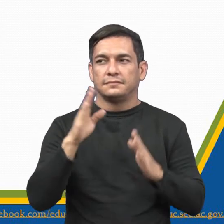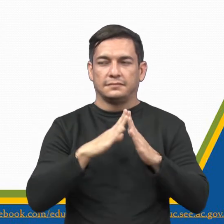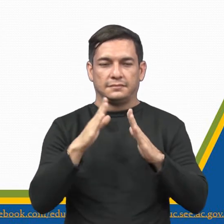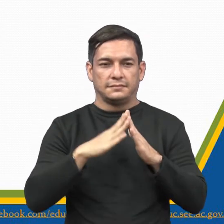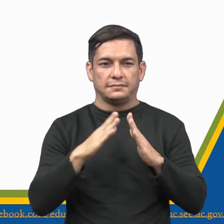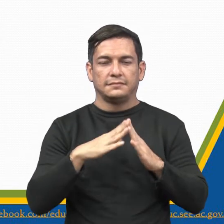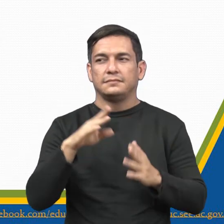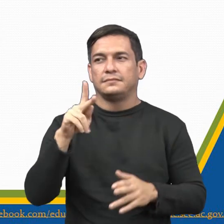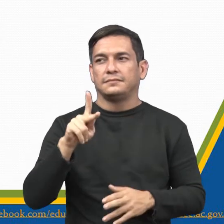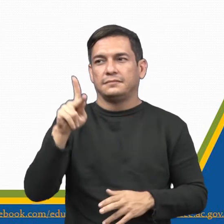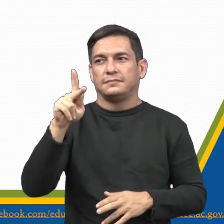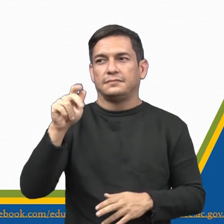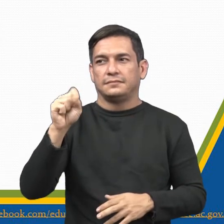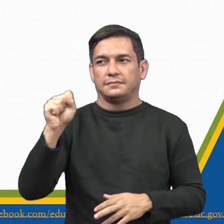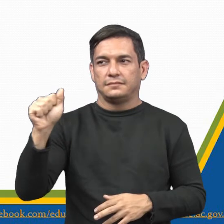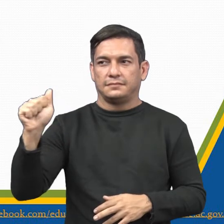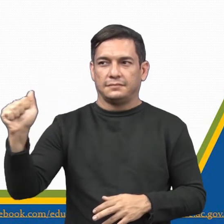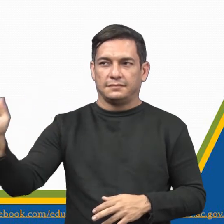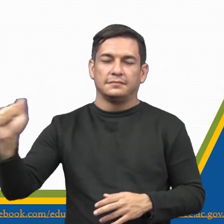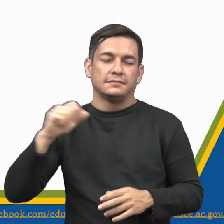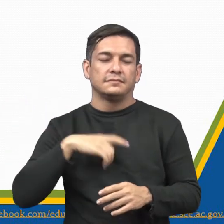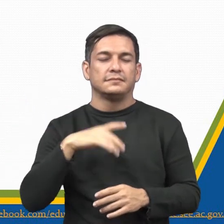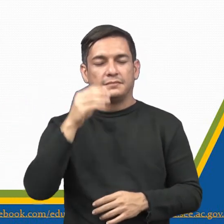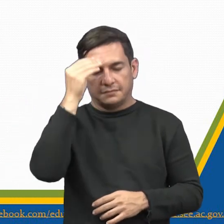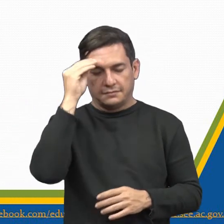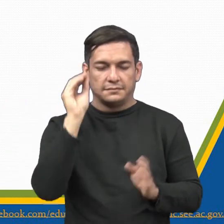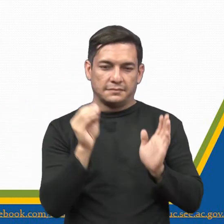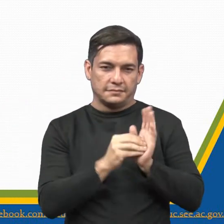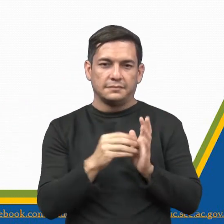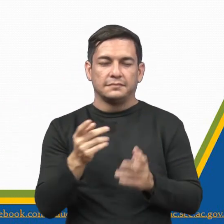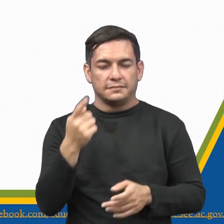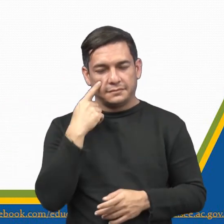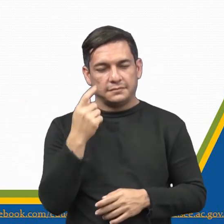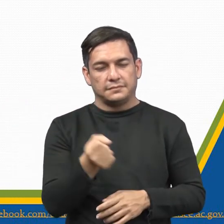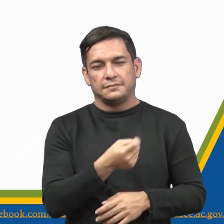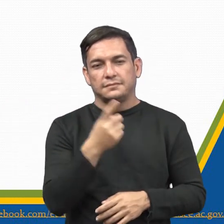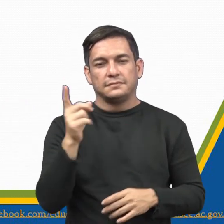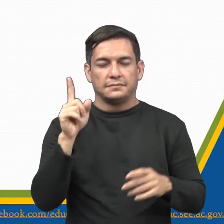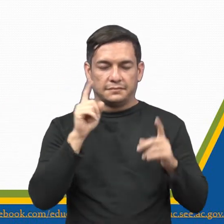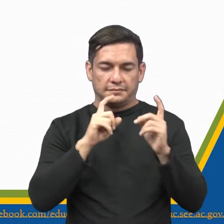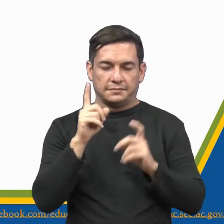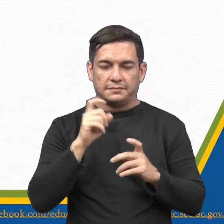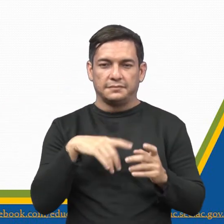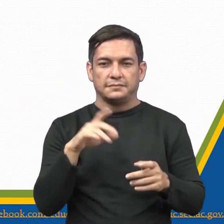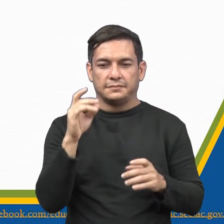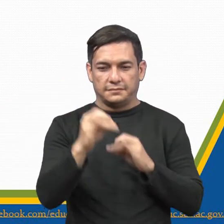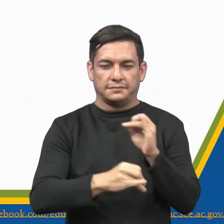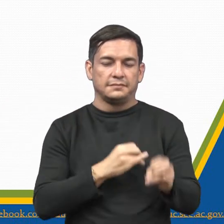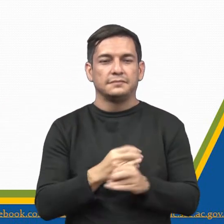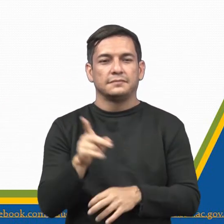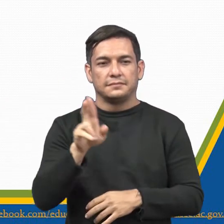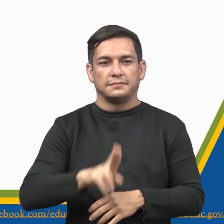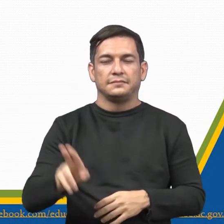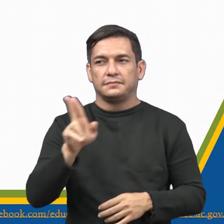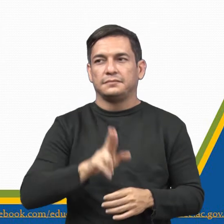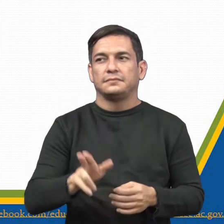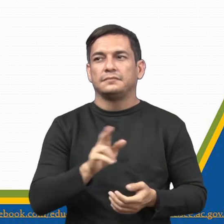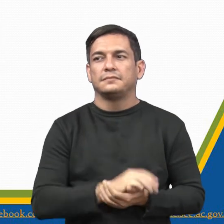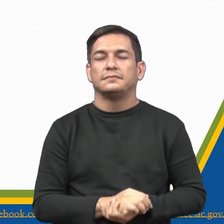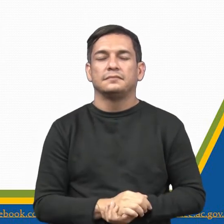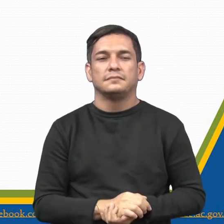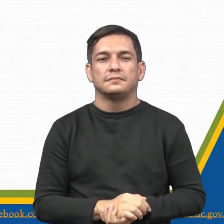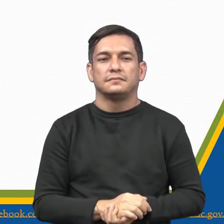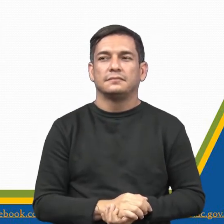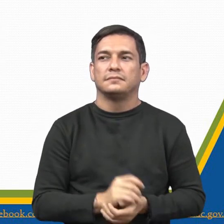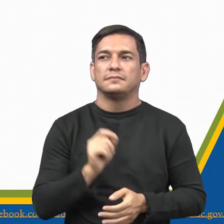casa, que é casa, que o sobrinho também coloca. Estão vendo quantas expressões na internet são usadas? E o